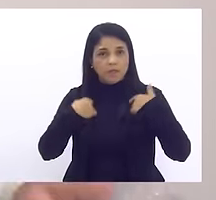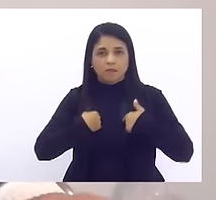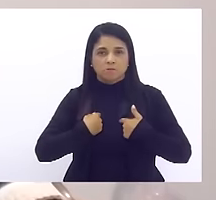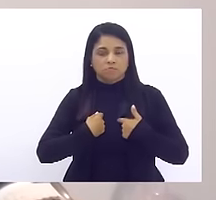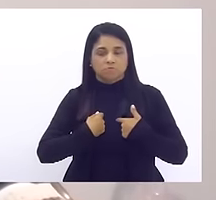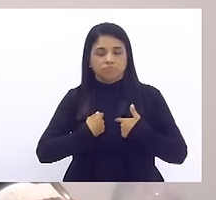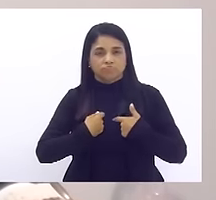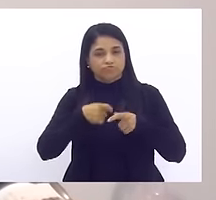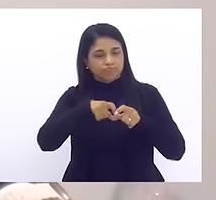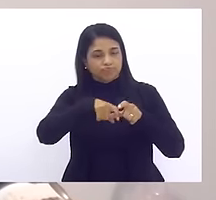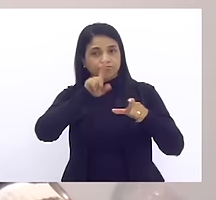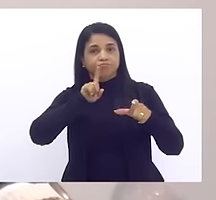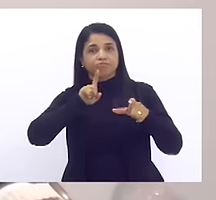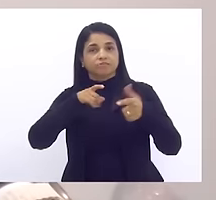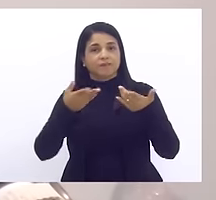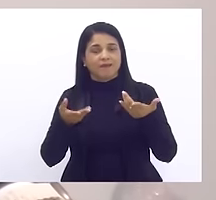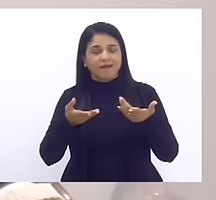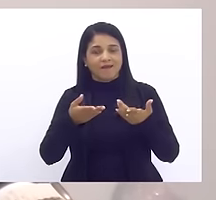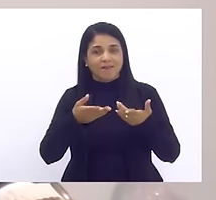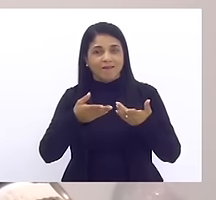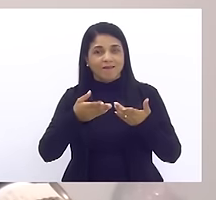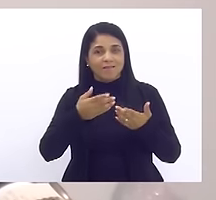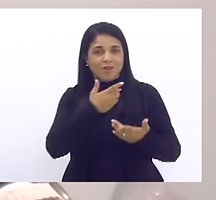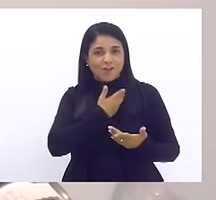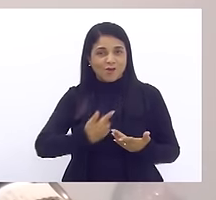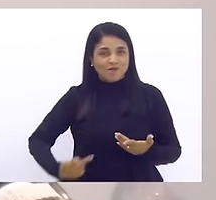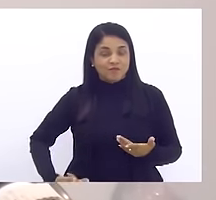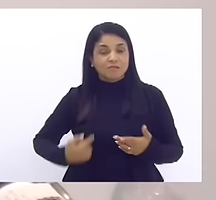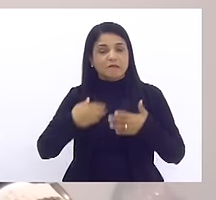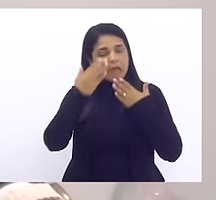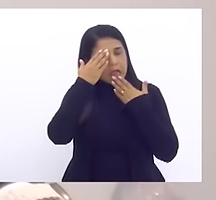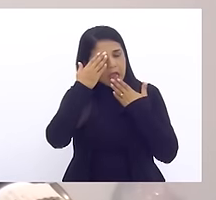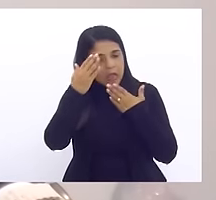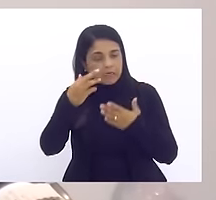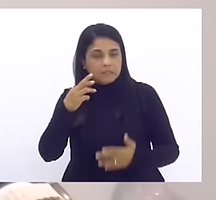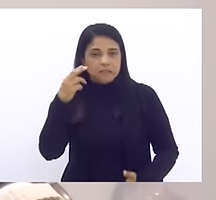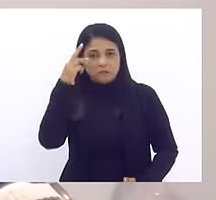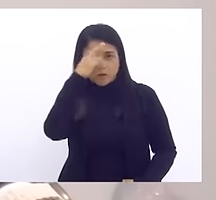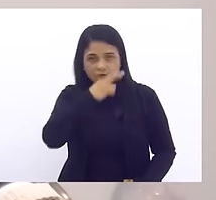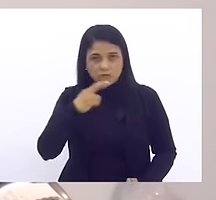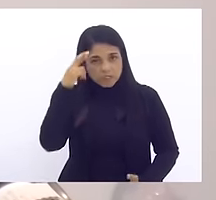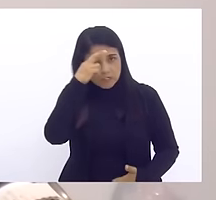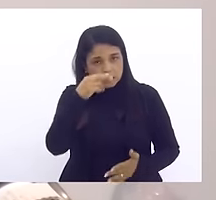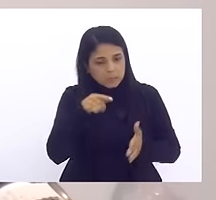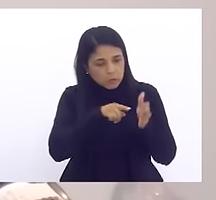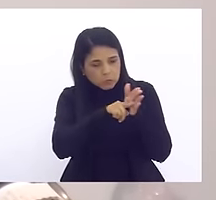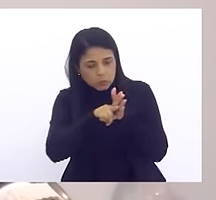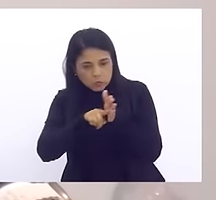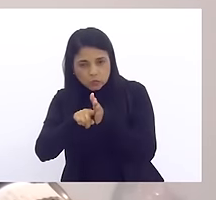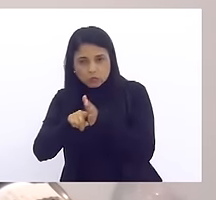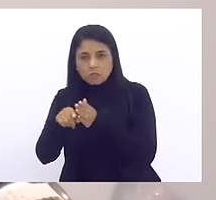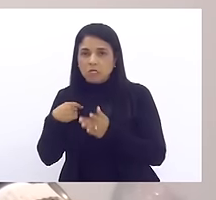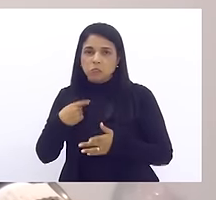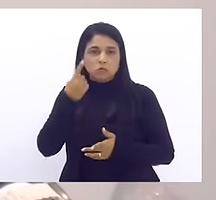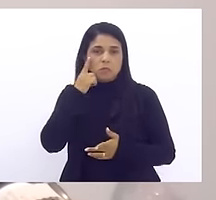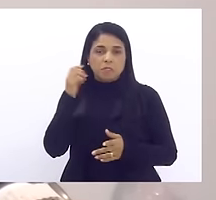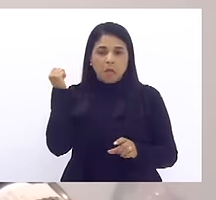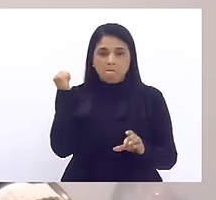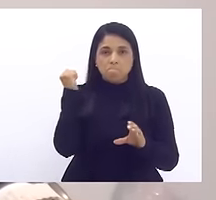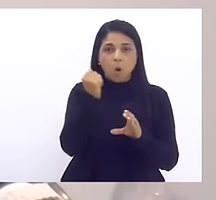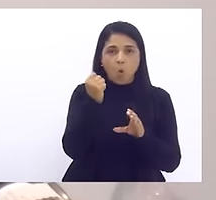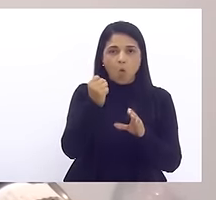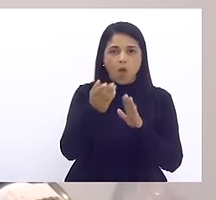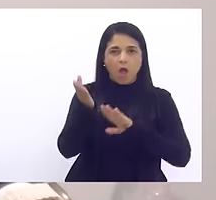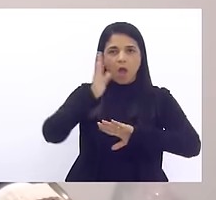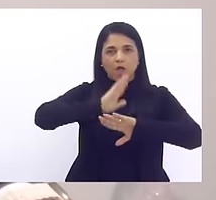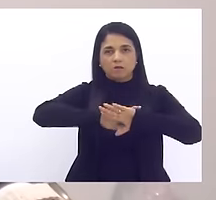autonomia do Governador ele agradeceu as nossas fiscalizações Porque está sendo apunhalado pelas costas